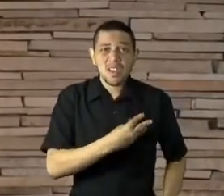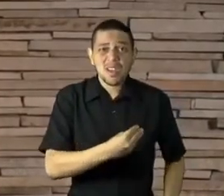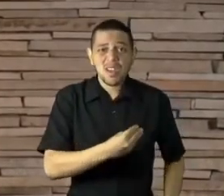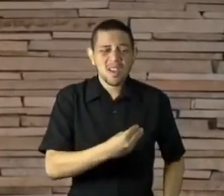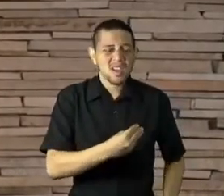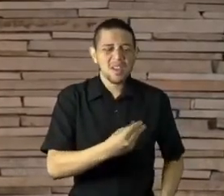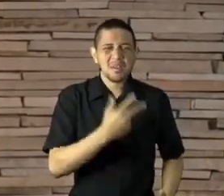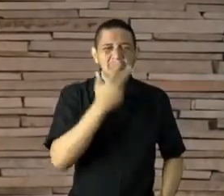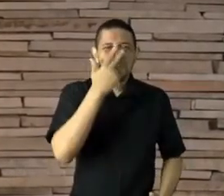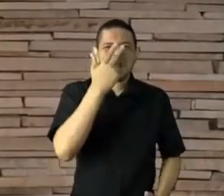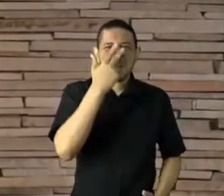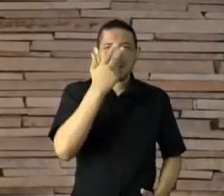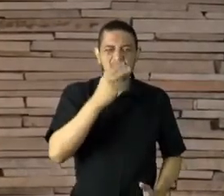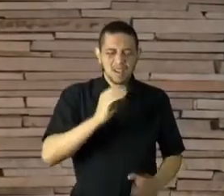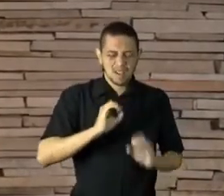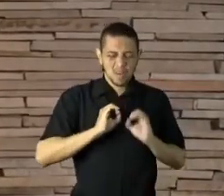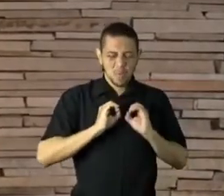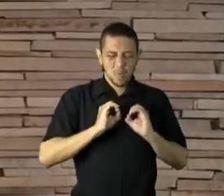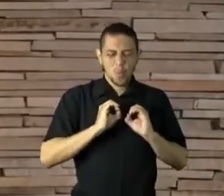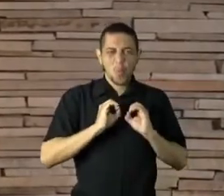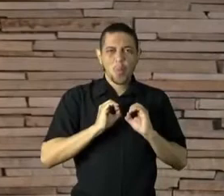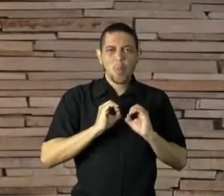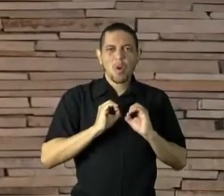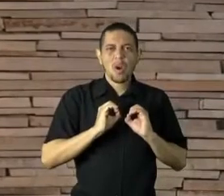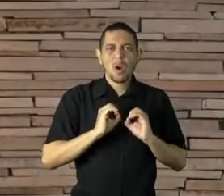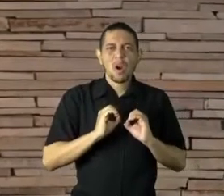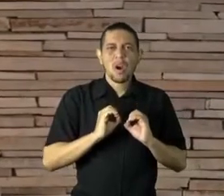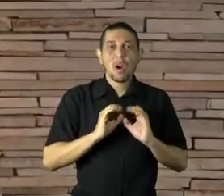nome Chico precomor